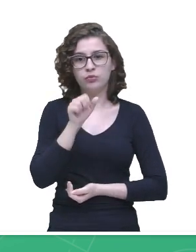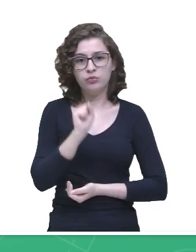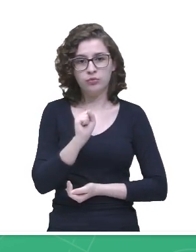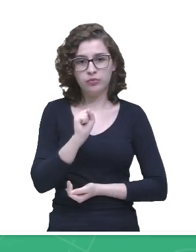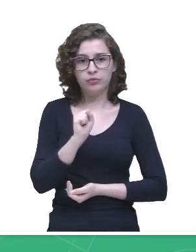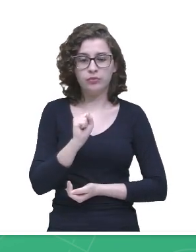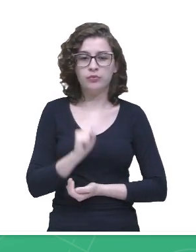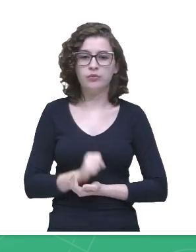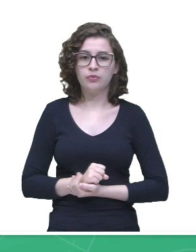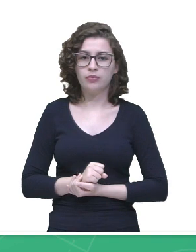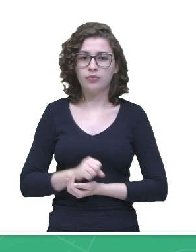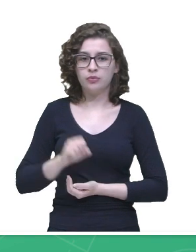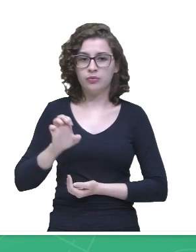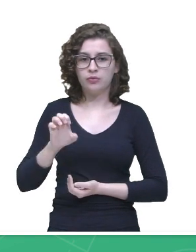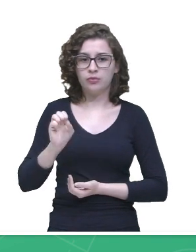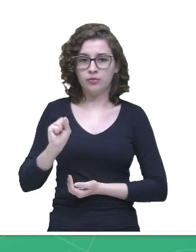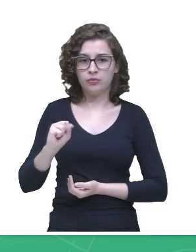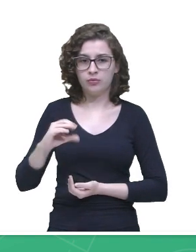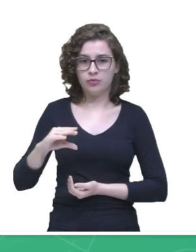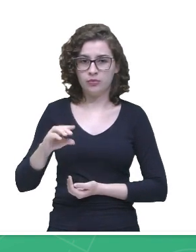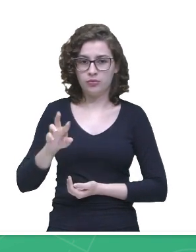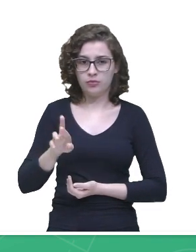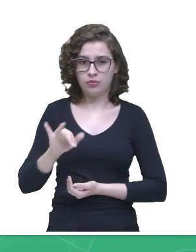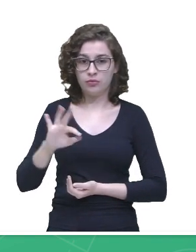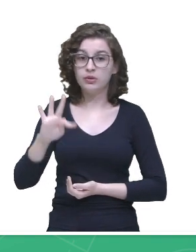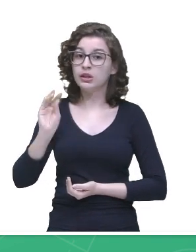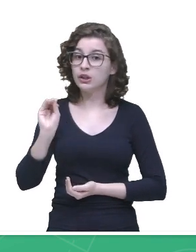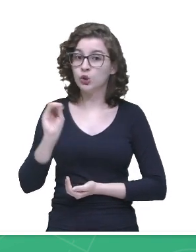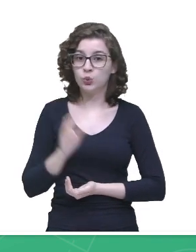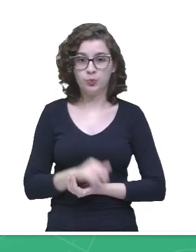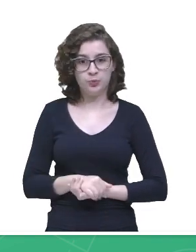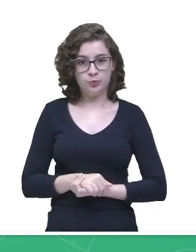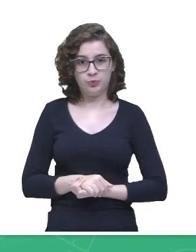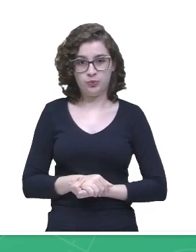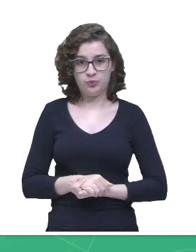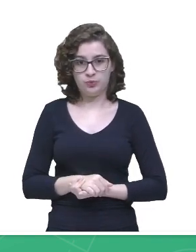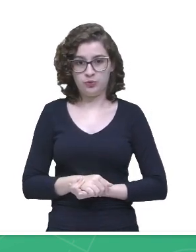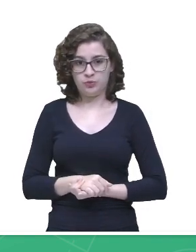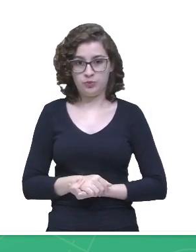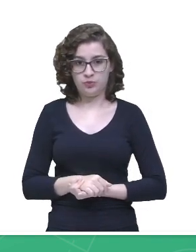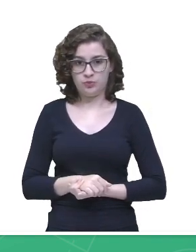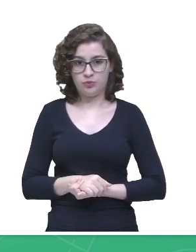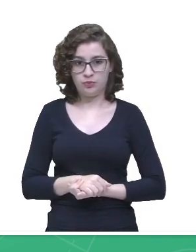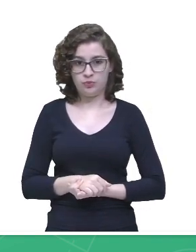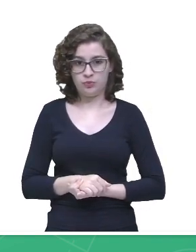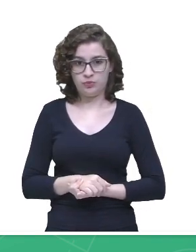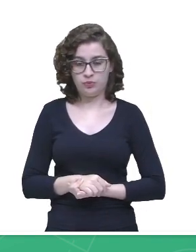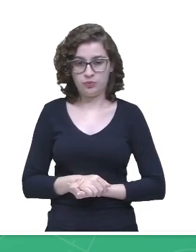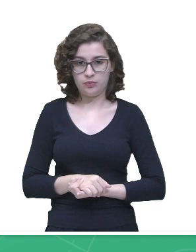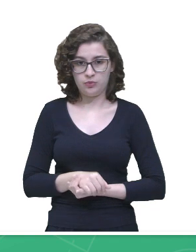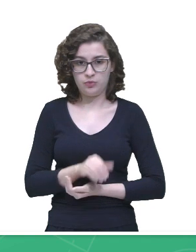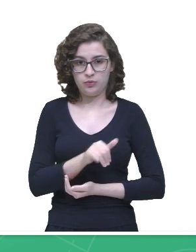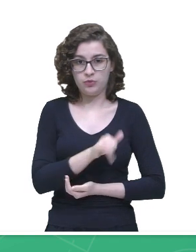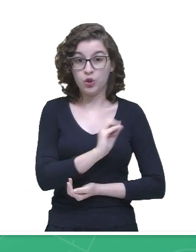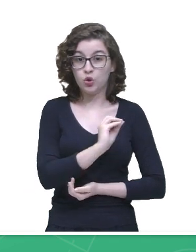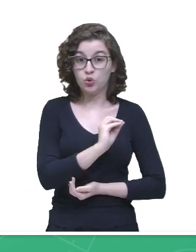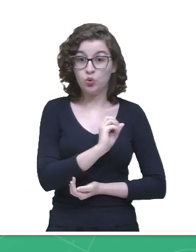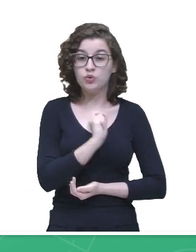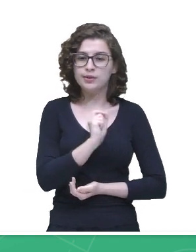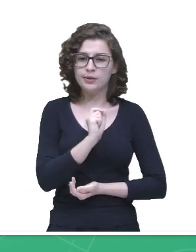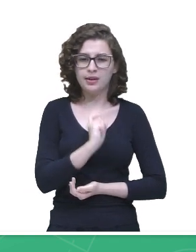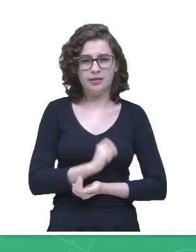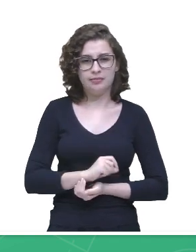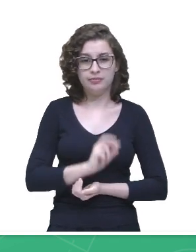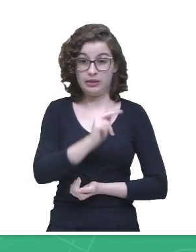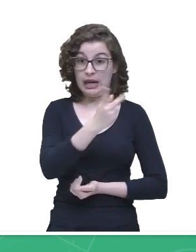has escrito, ok? F, todavia no, yo, já me deu o yo aí. Todavia